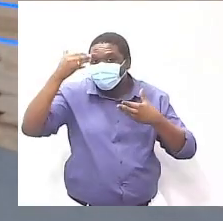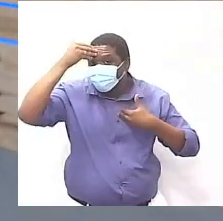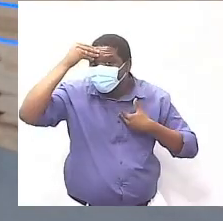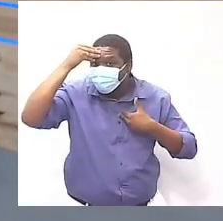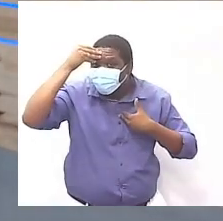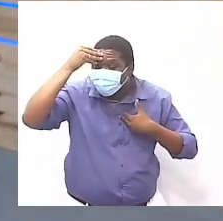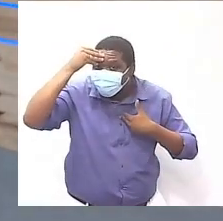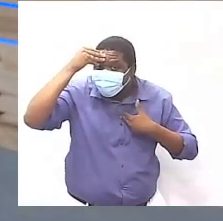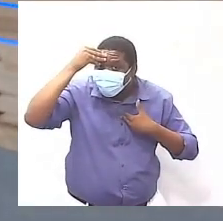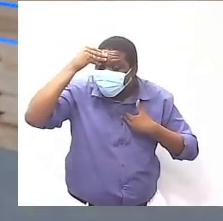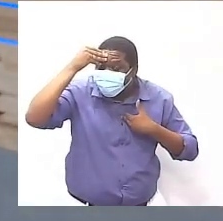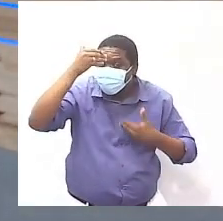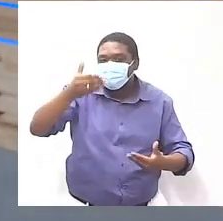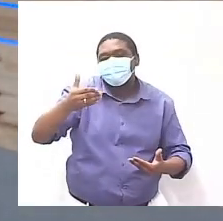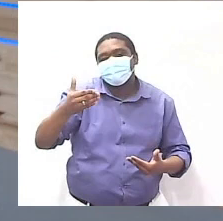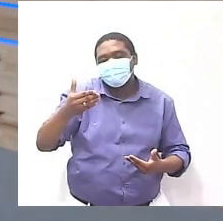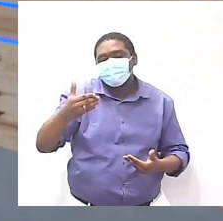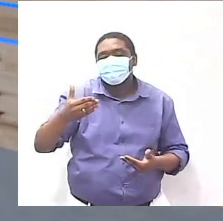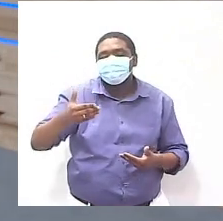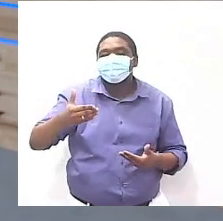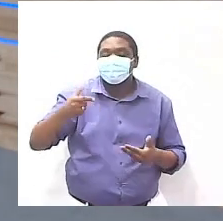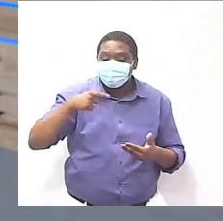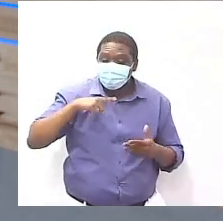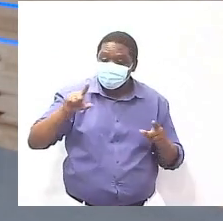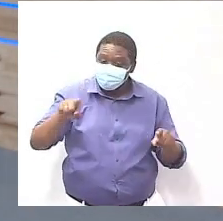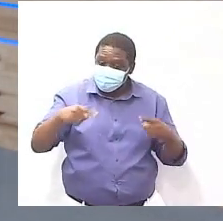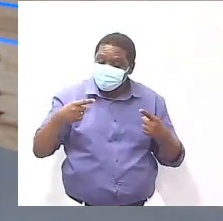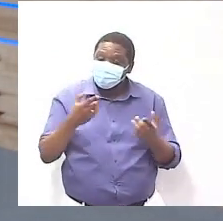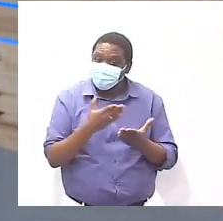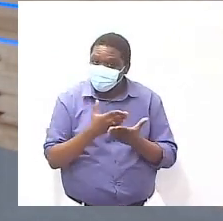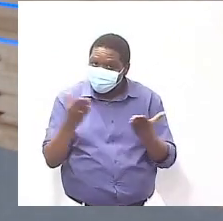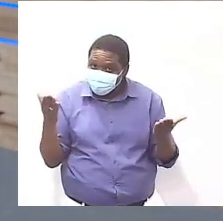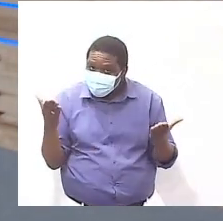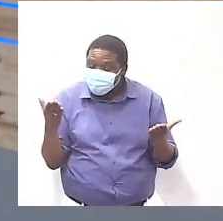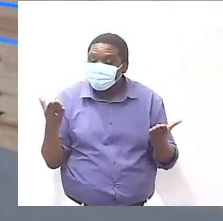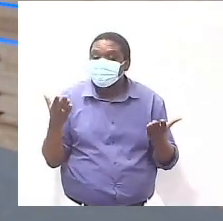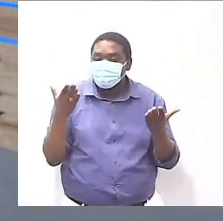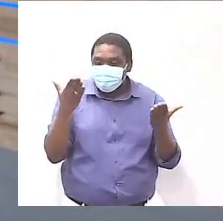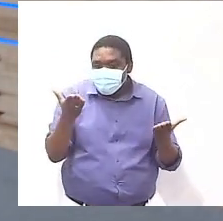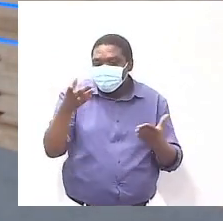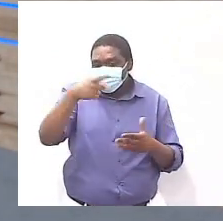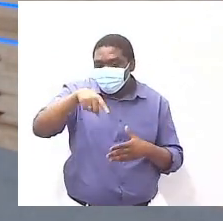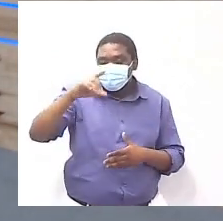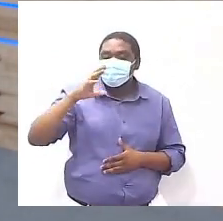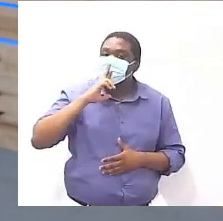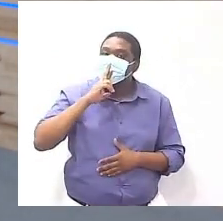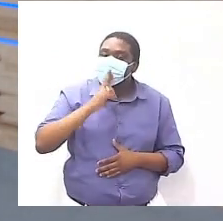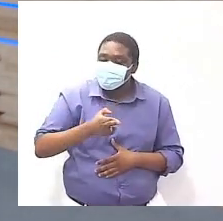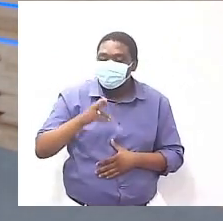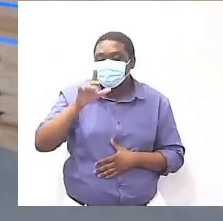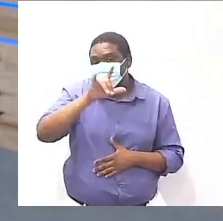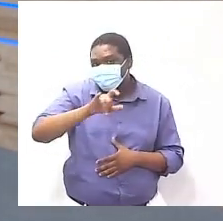Obrigado, Jonathan. Ó, presta atenção, tem um desafio aí no final da aula para vocês e tem essa para vocês resolverem no